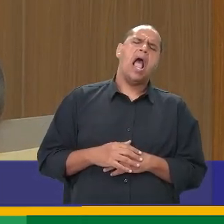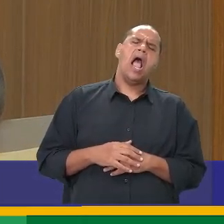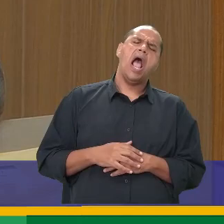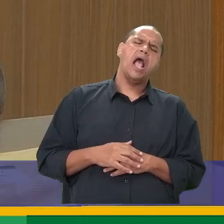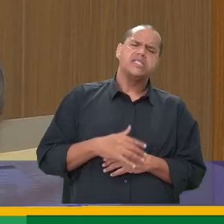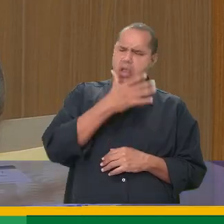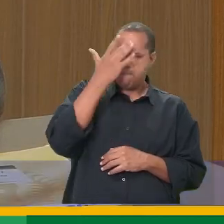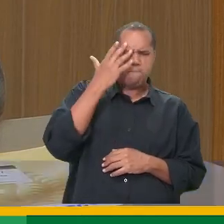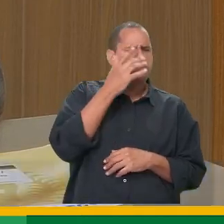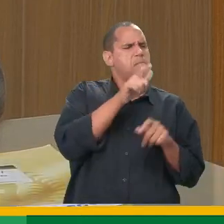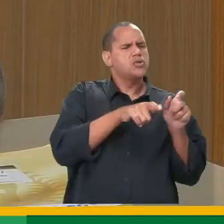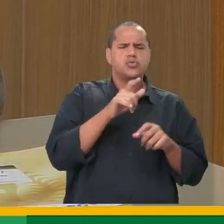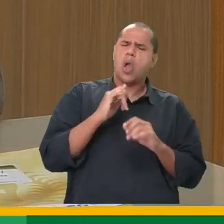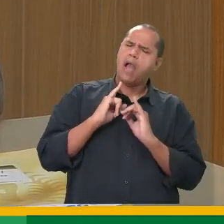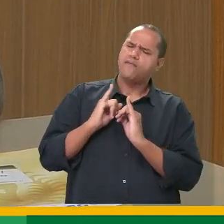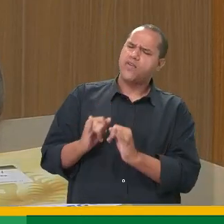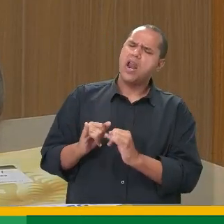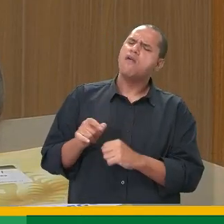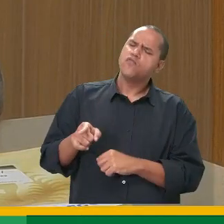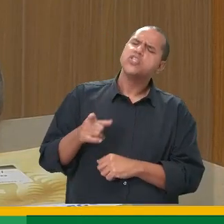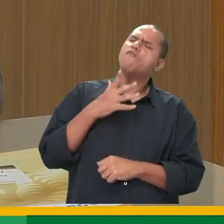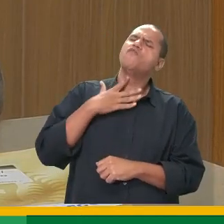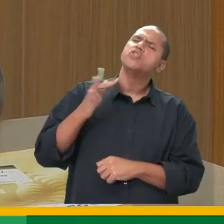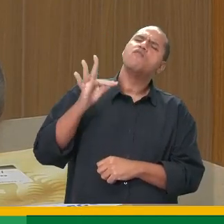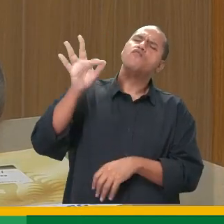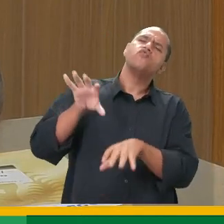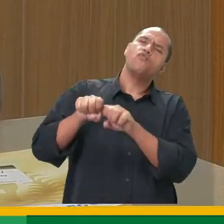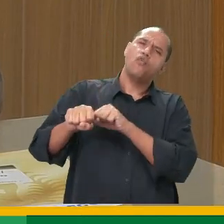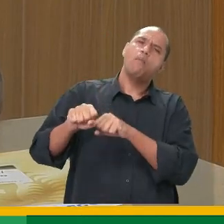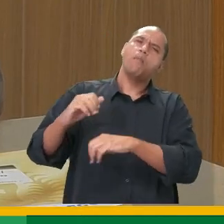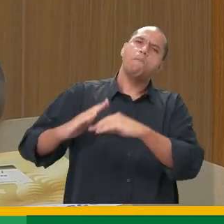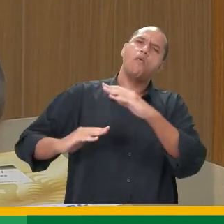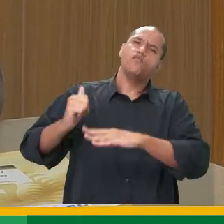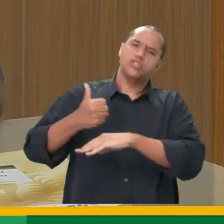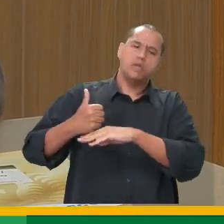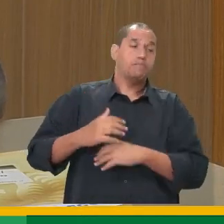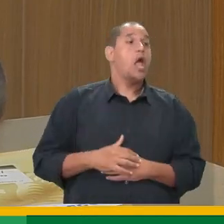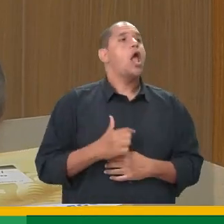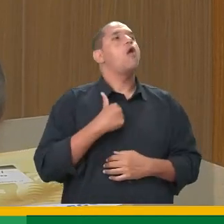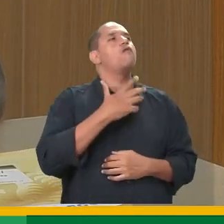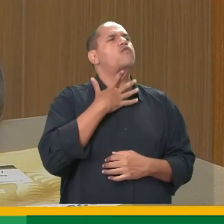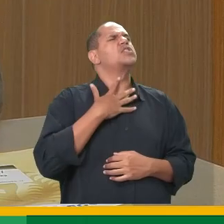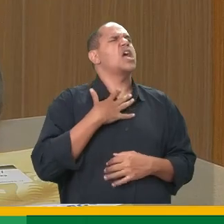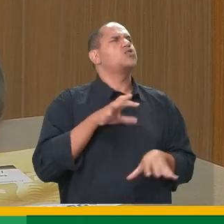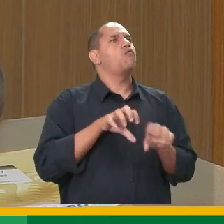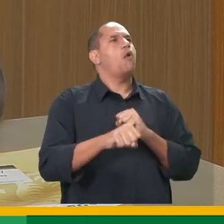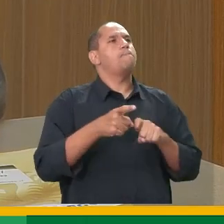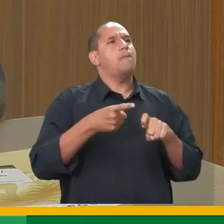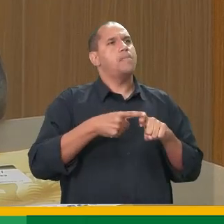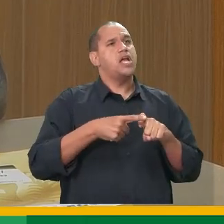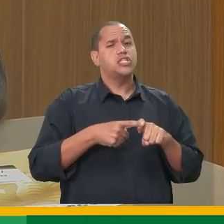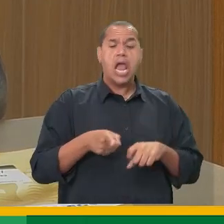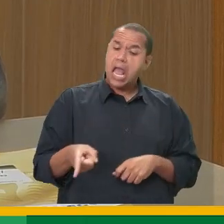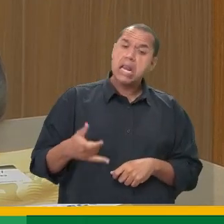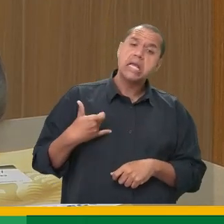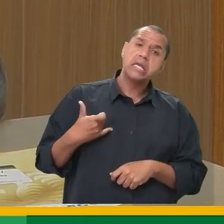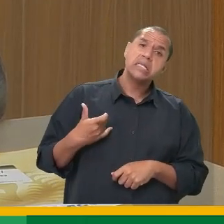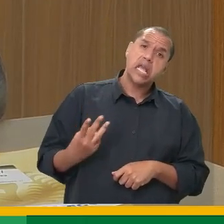para ela o que ela queria ser ela dizia eu vou ser médica desde dos 3 anos de idade